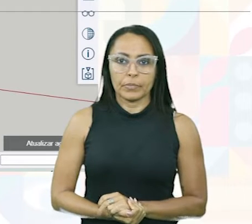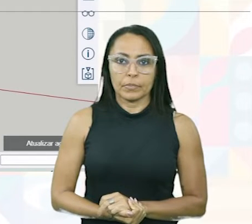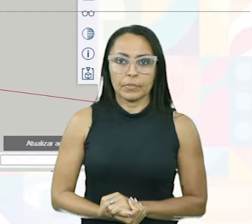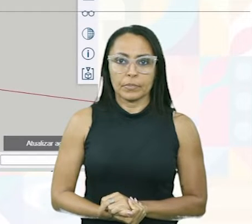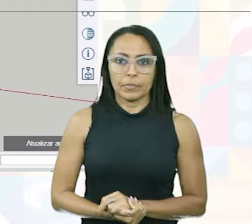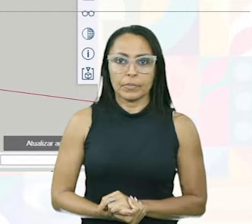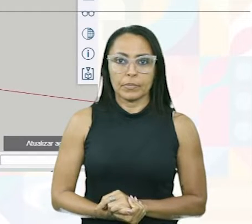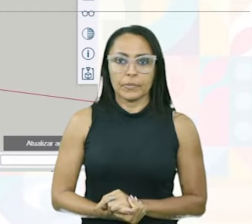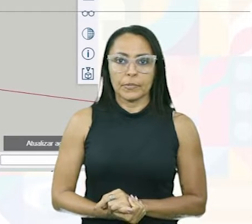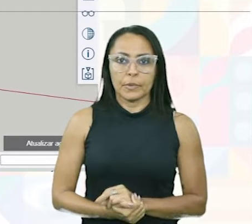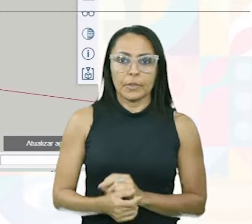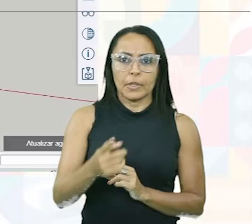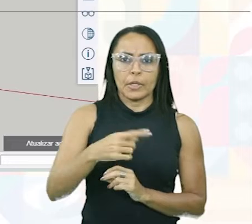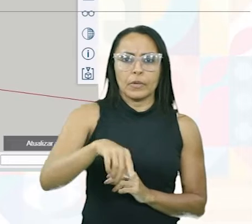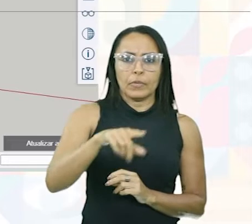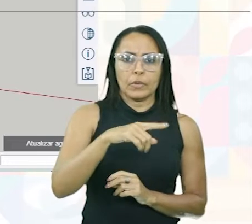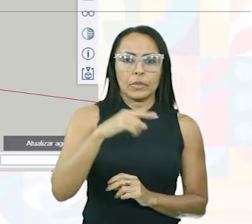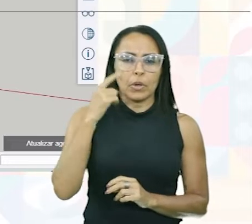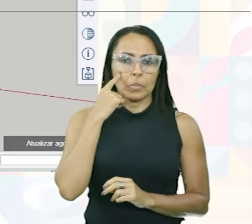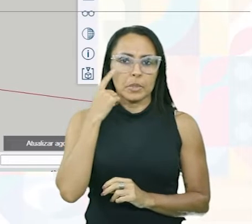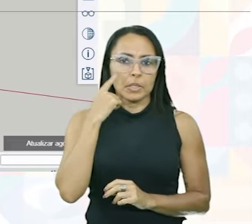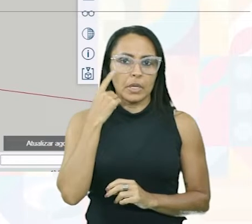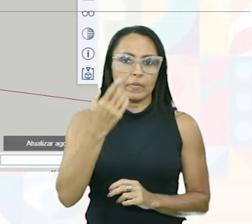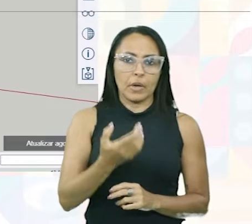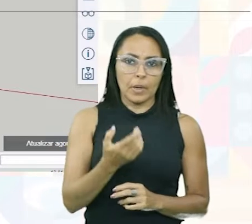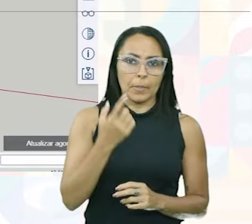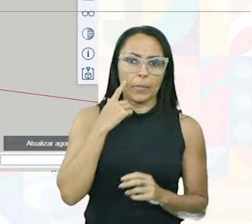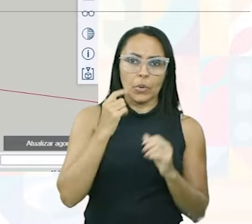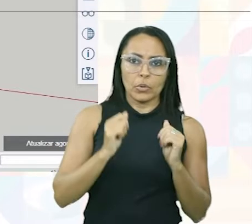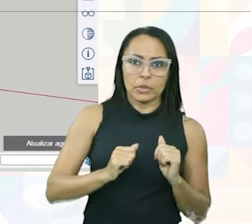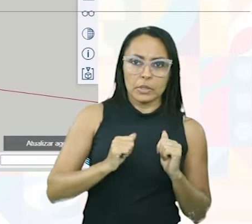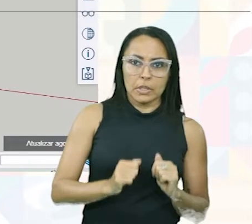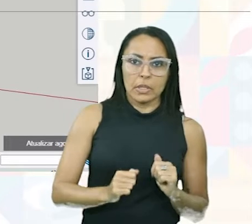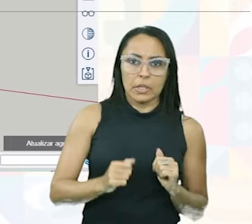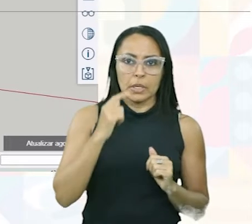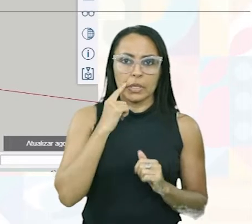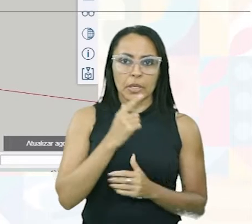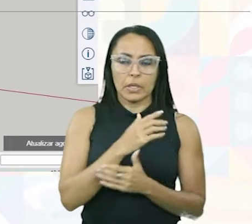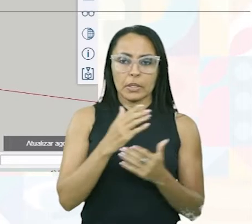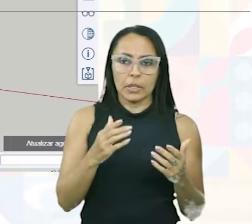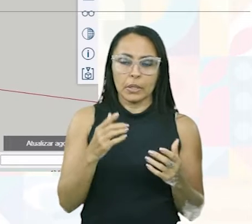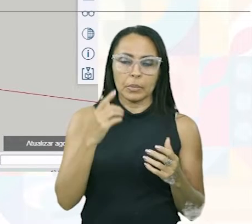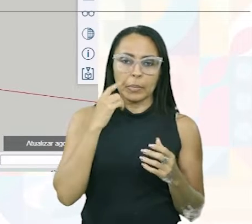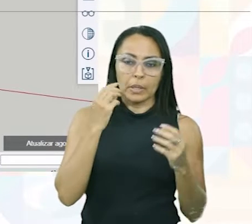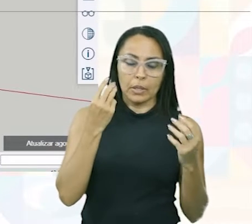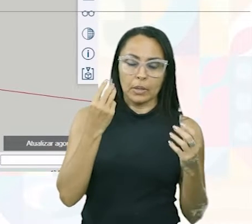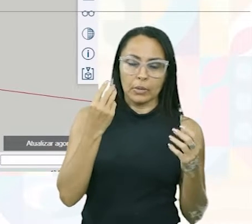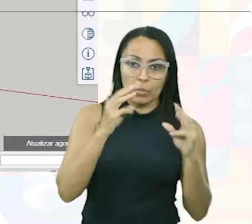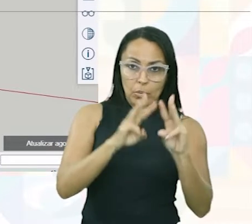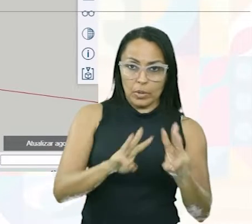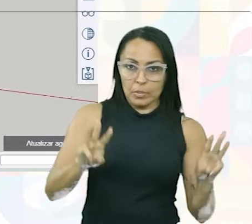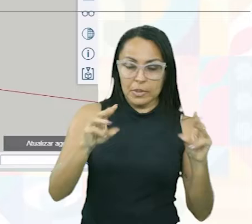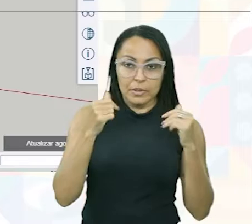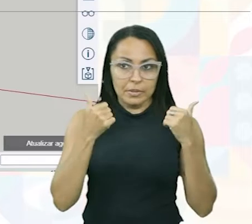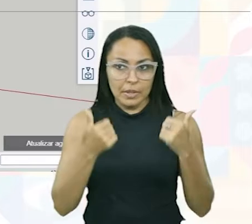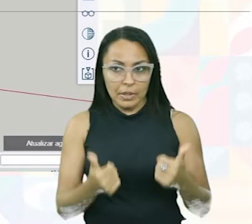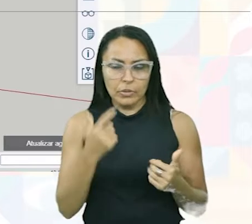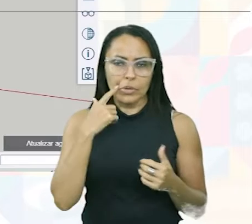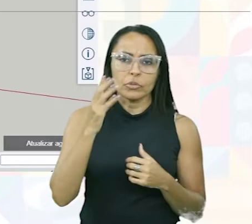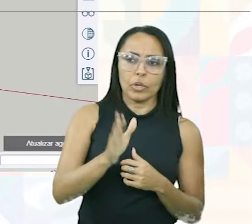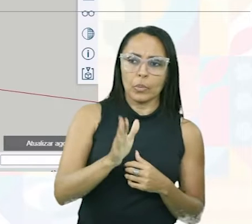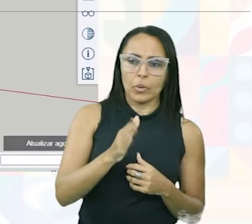Pronto, aqui vocês podem observar a interface do SketchUp para a web, certo? E já